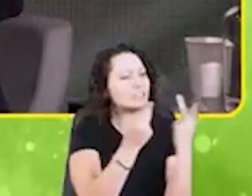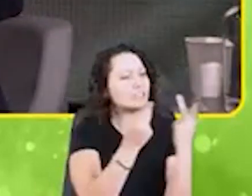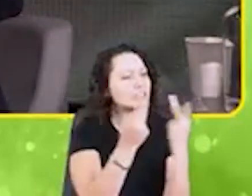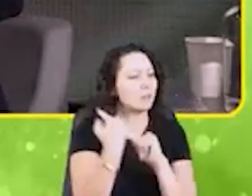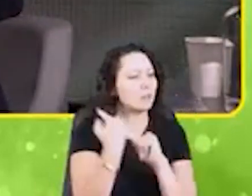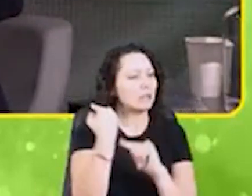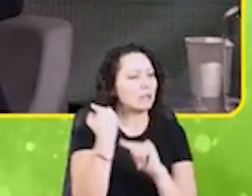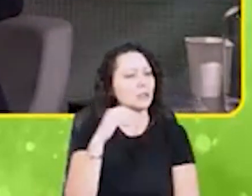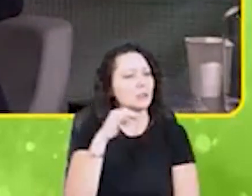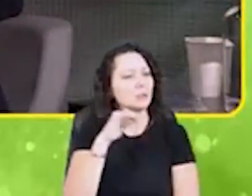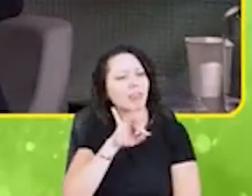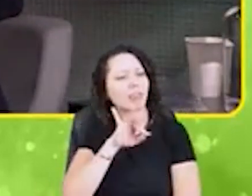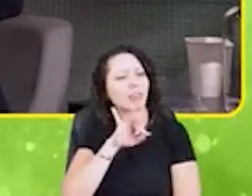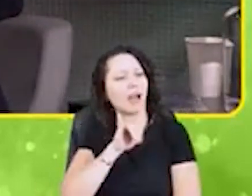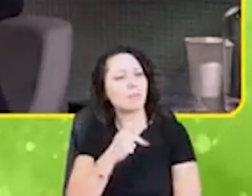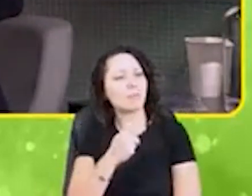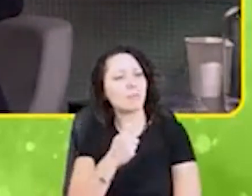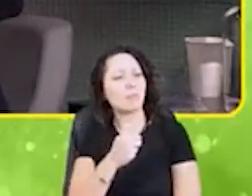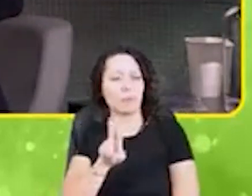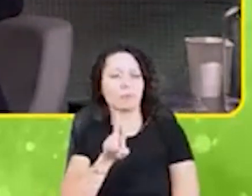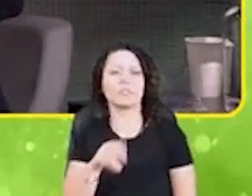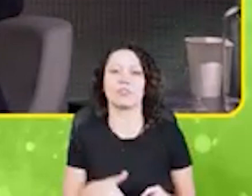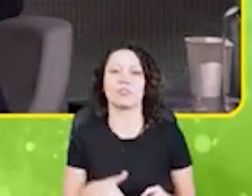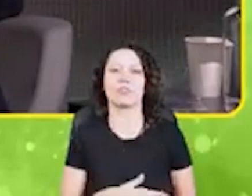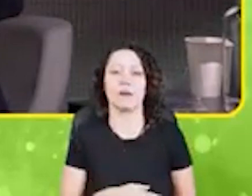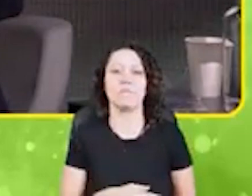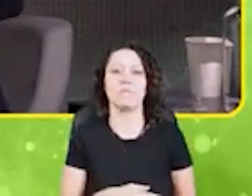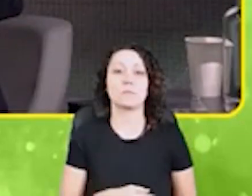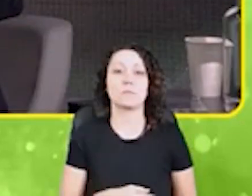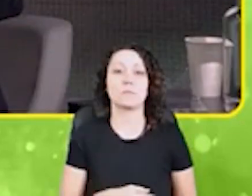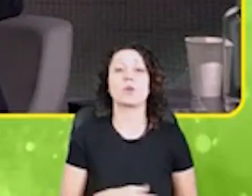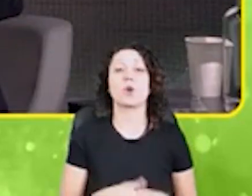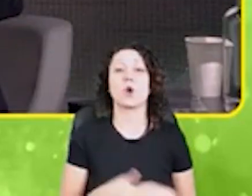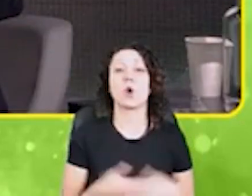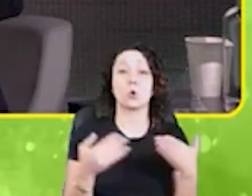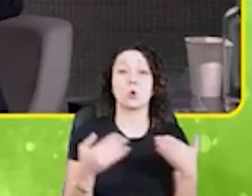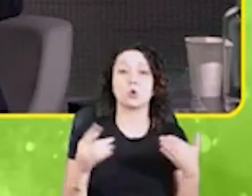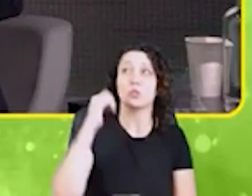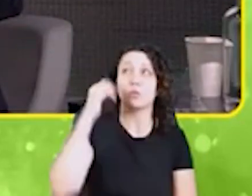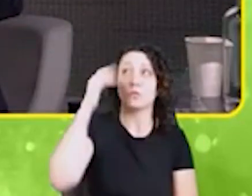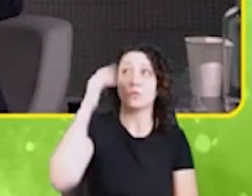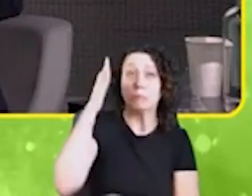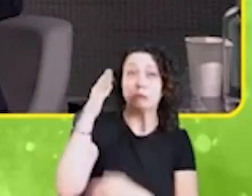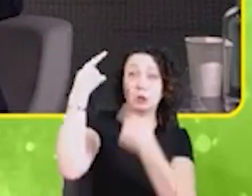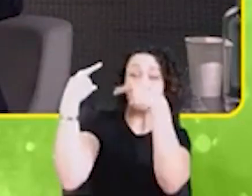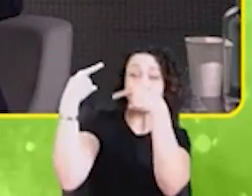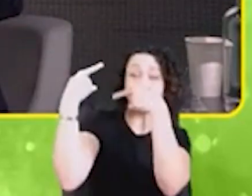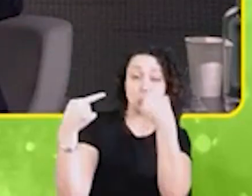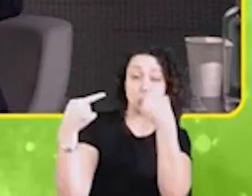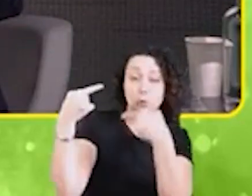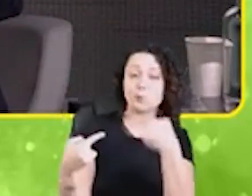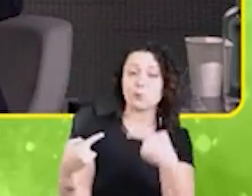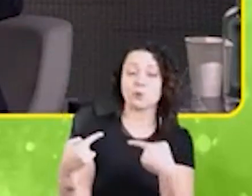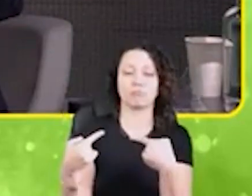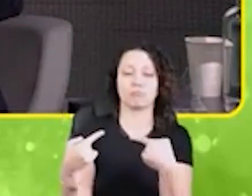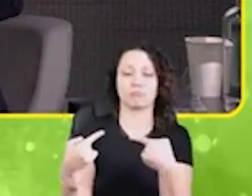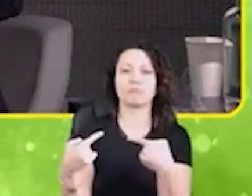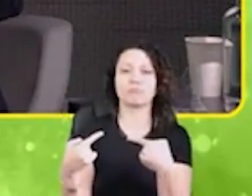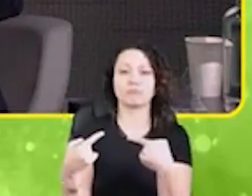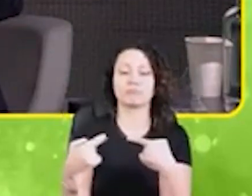é Foi Intenso em discussões tendo iniciado com uma apresentação